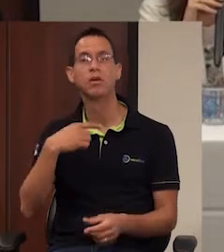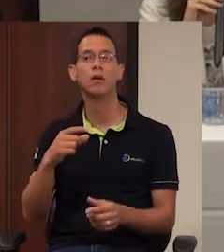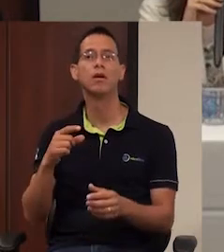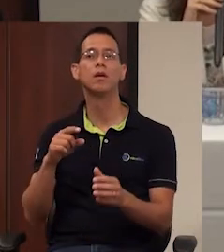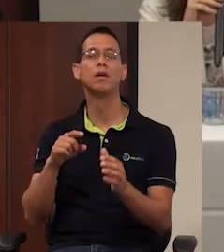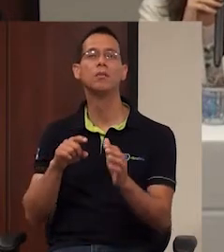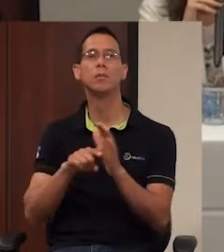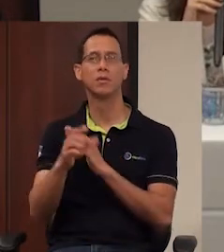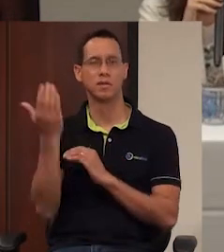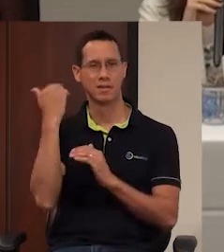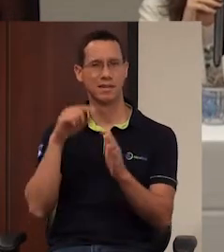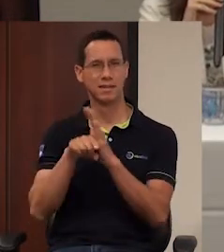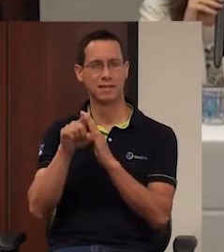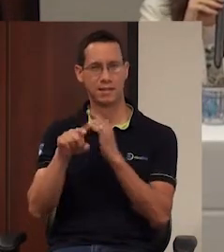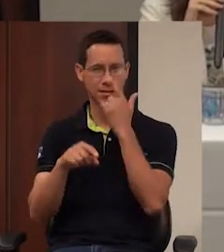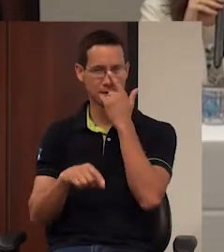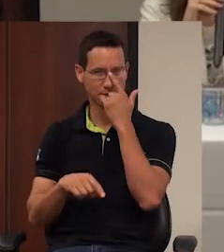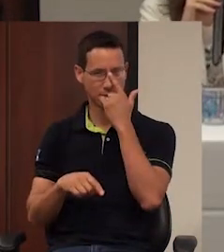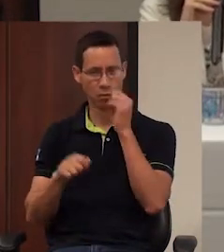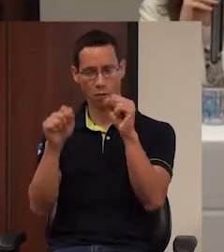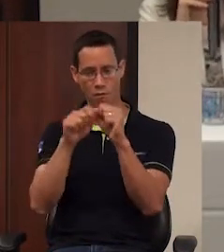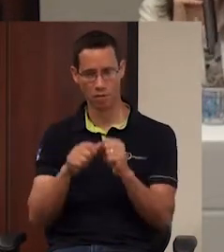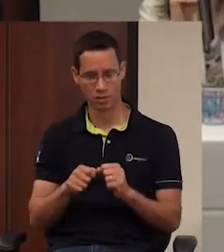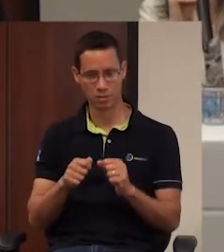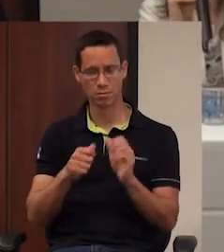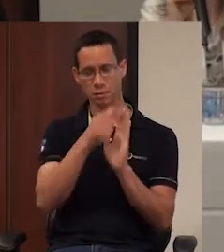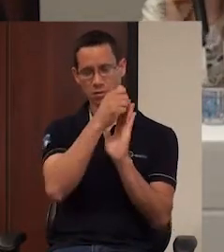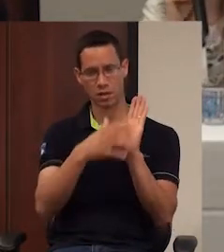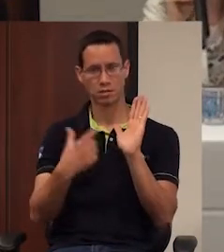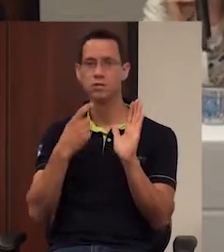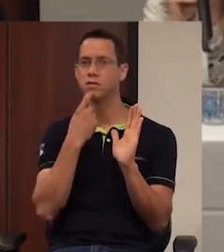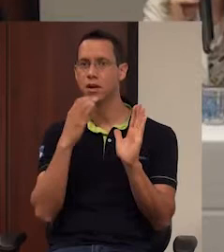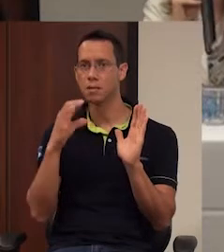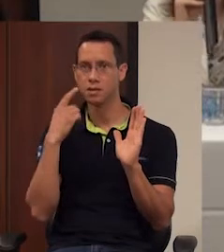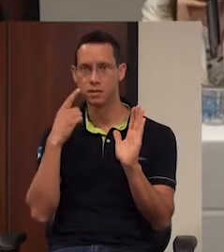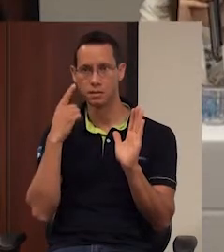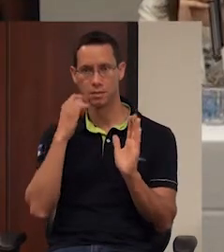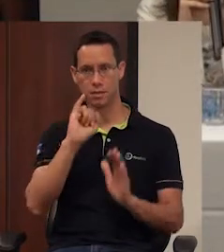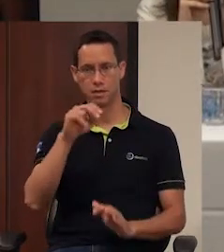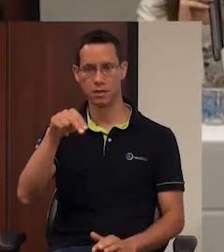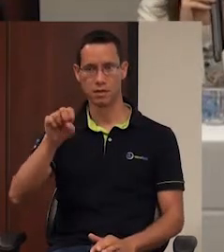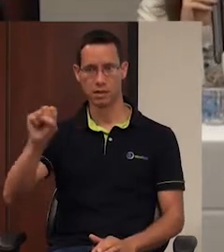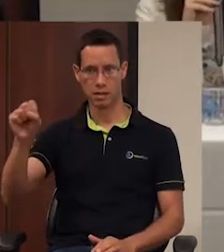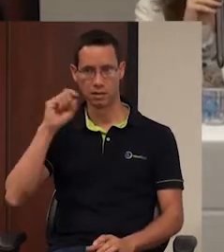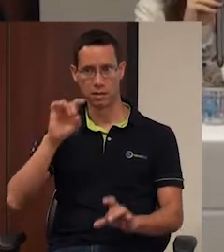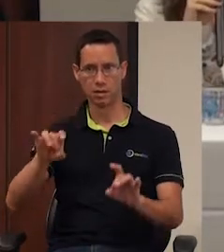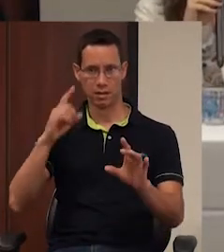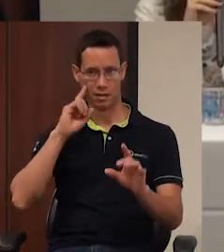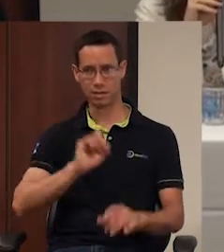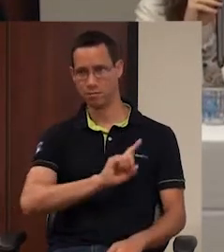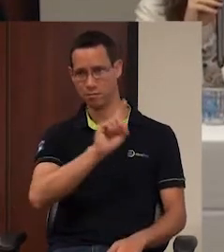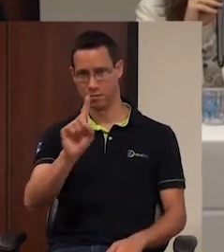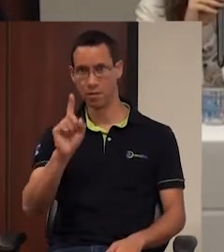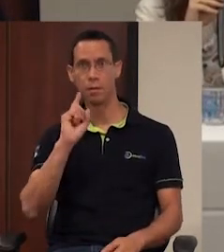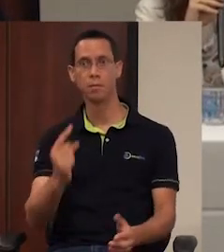atrás, eu fiz uma atividade em Campinas e uma das técnicas do INSS que participou acabou trazendo uma